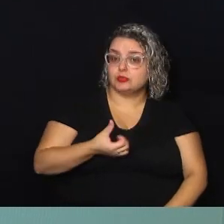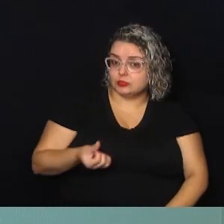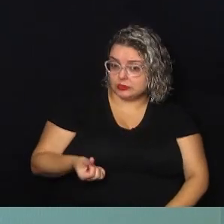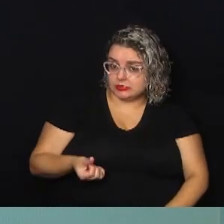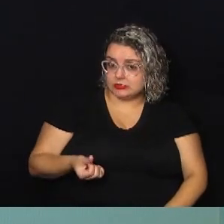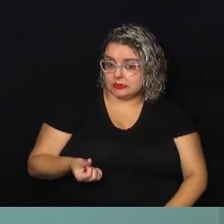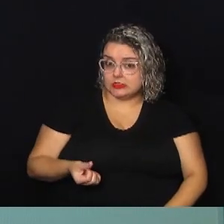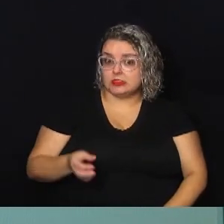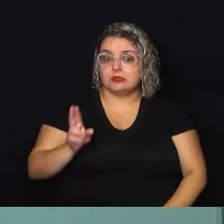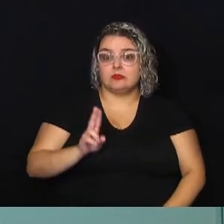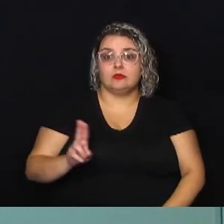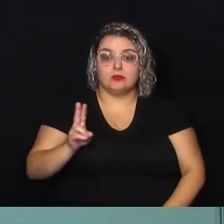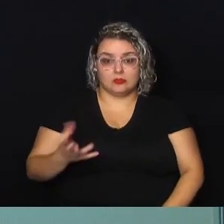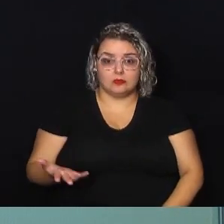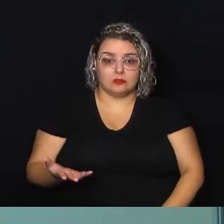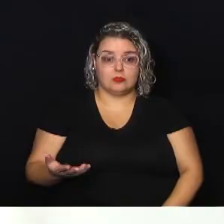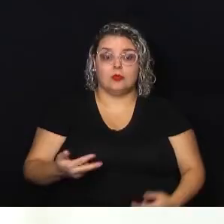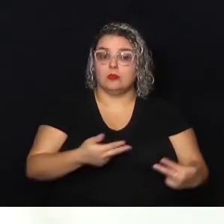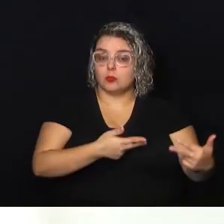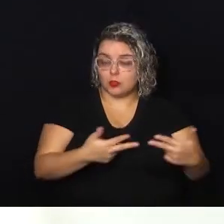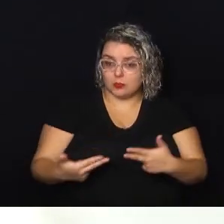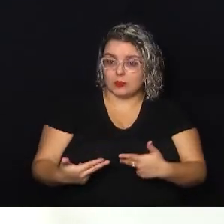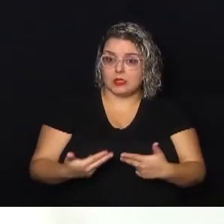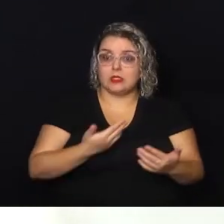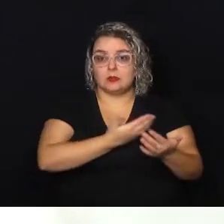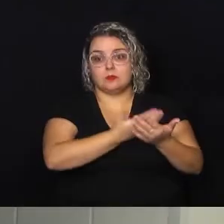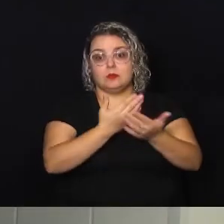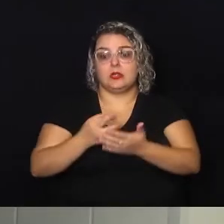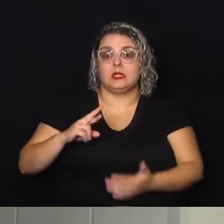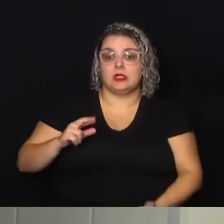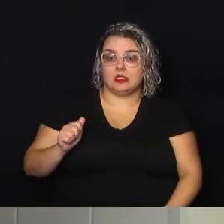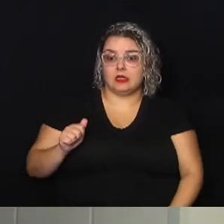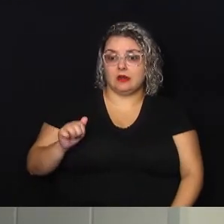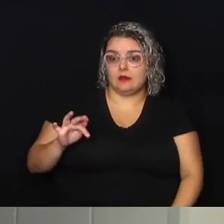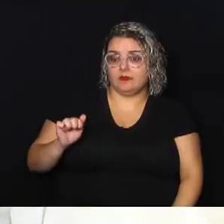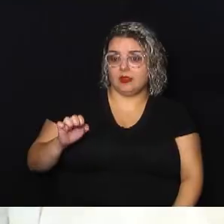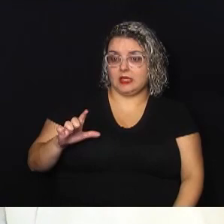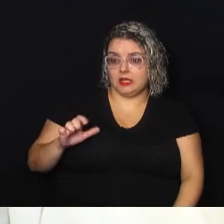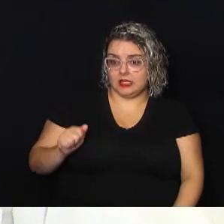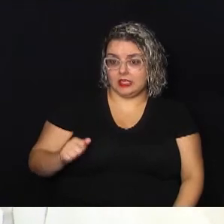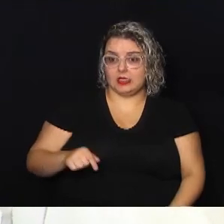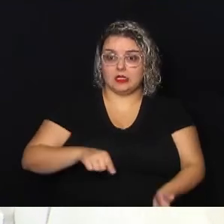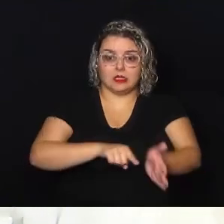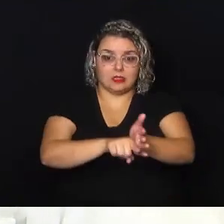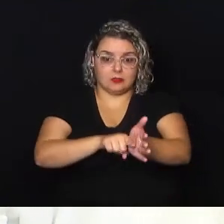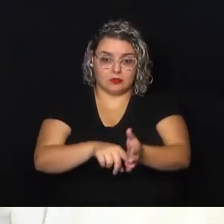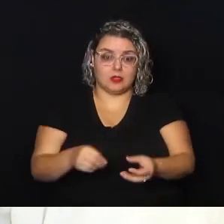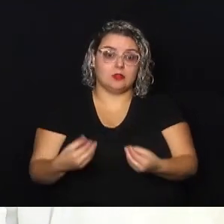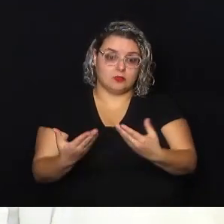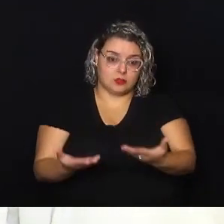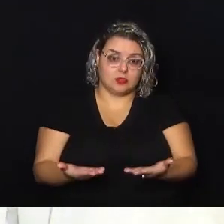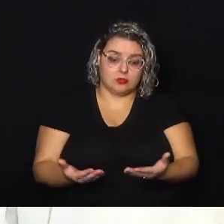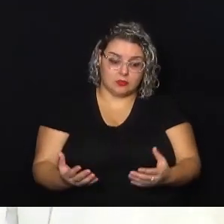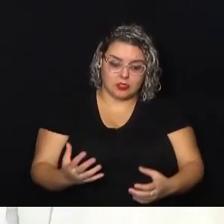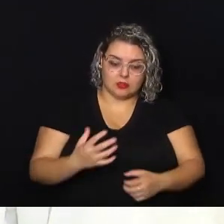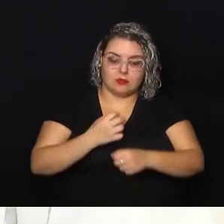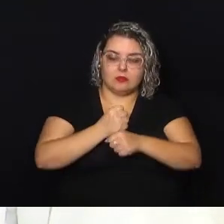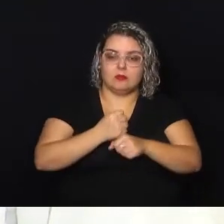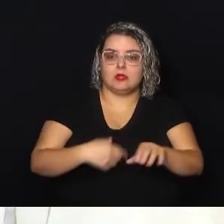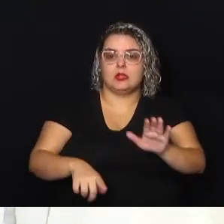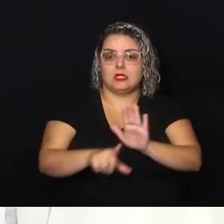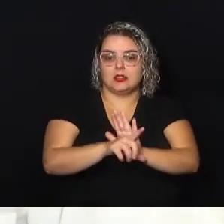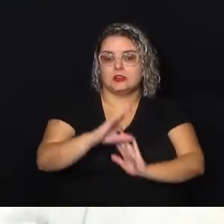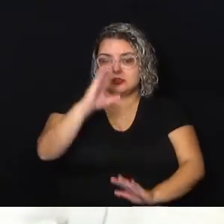europeia de 2016 que foi usada como padrão no estudo para Rafaela a pesquisa serve para